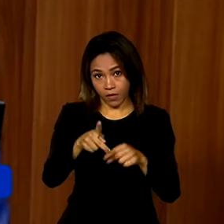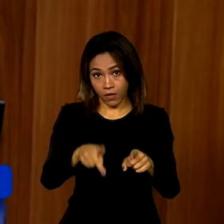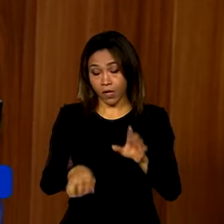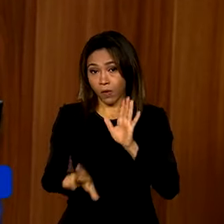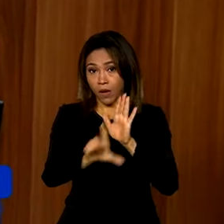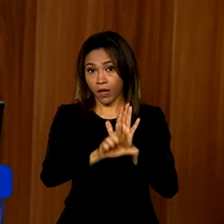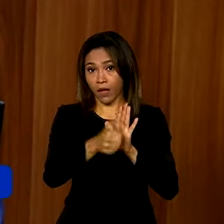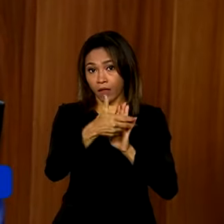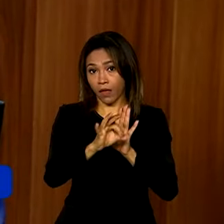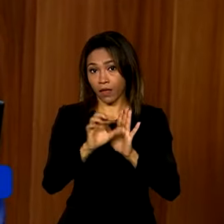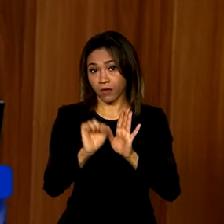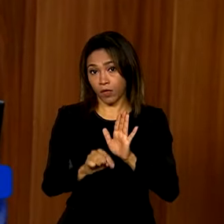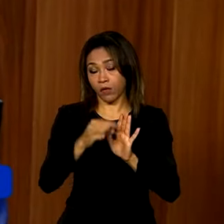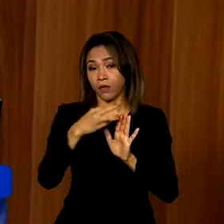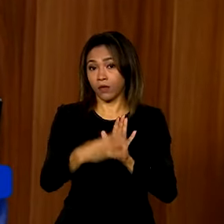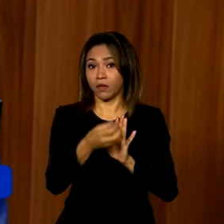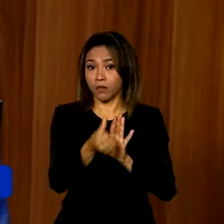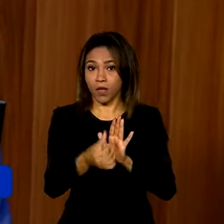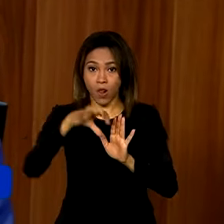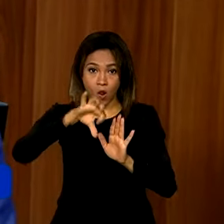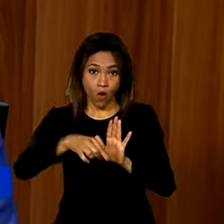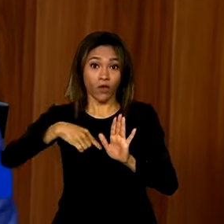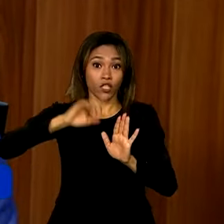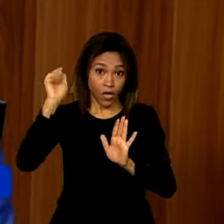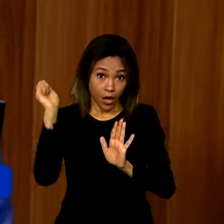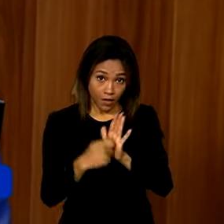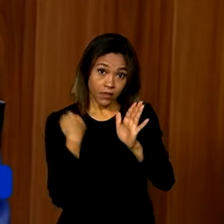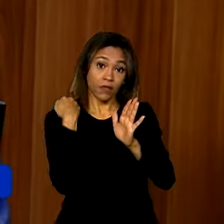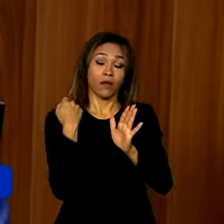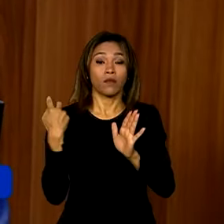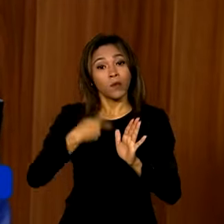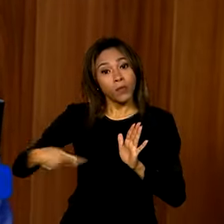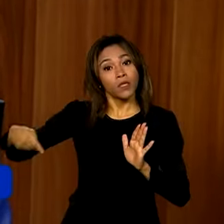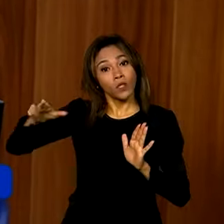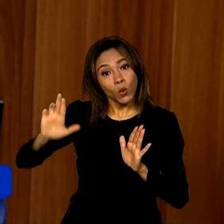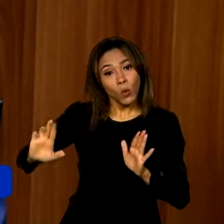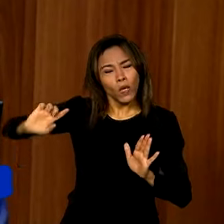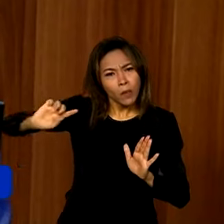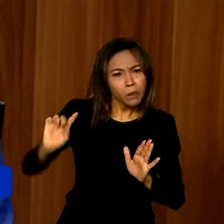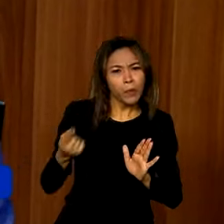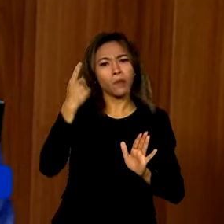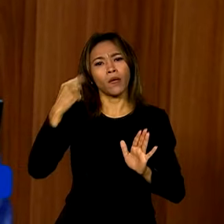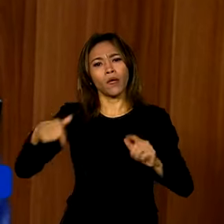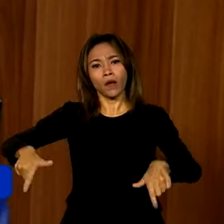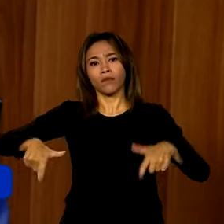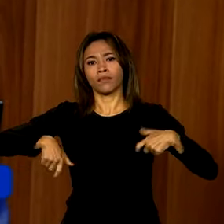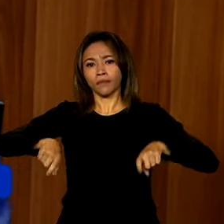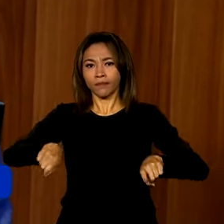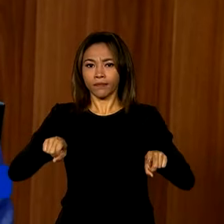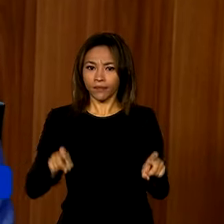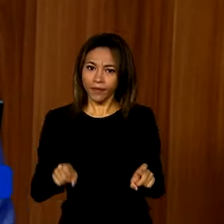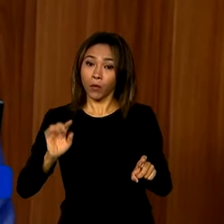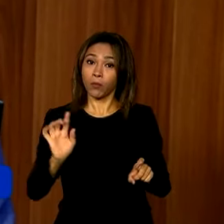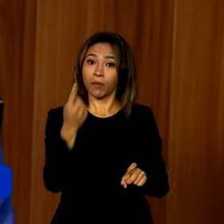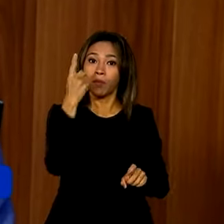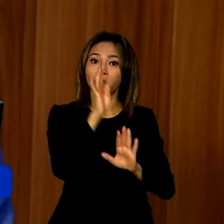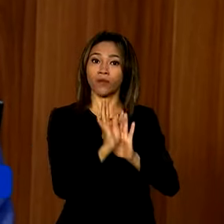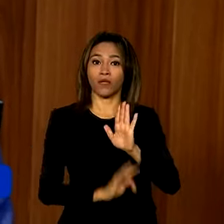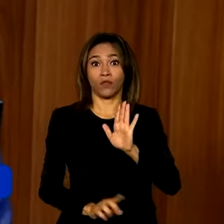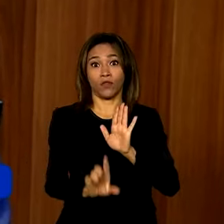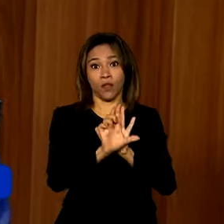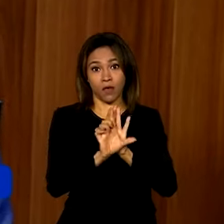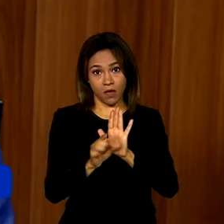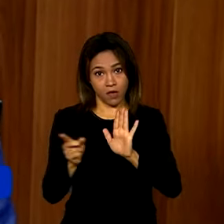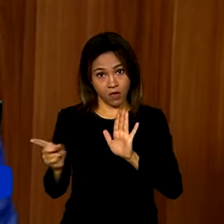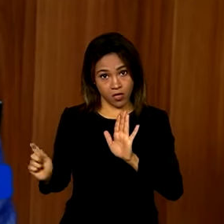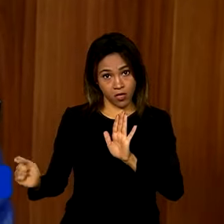10.639, que foi também assinada pelo presidente Lula logo na sua primeira gestão, né? Se não me engano, o primeiro texto de lei que o